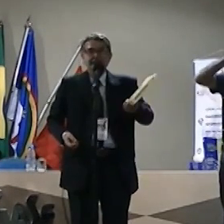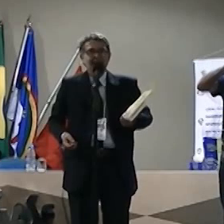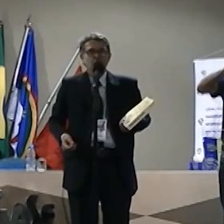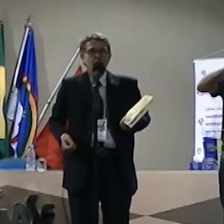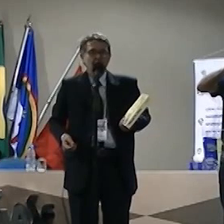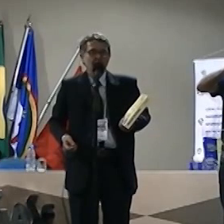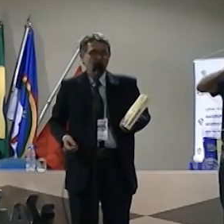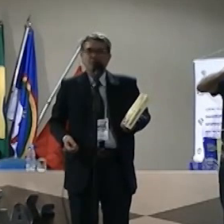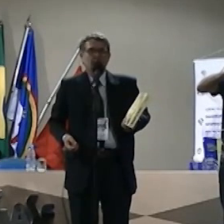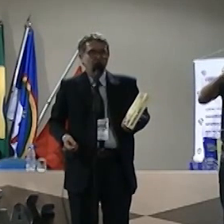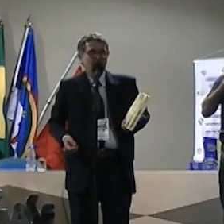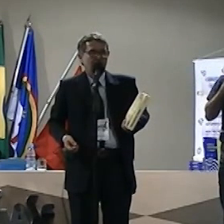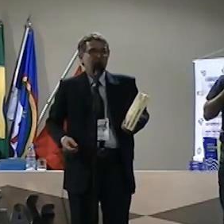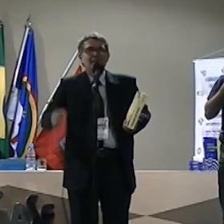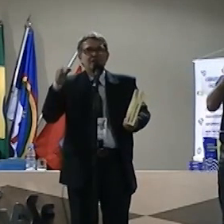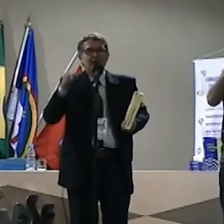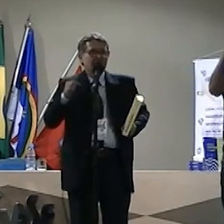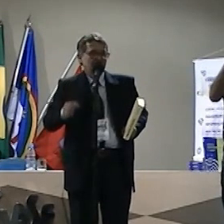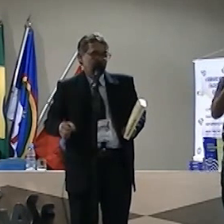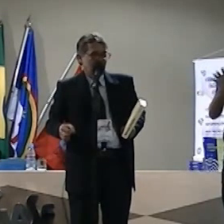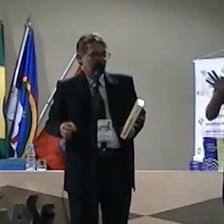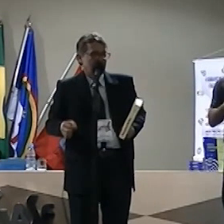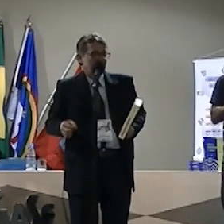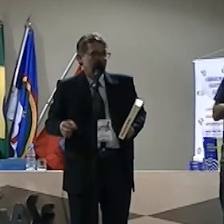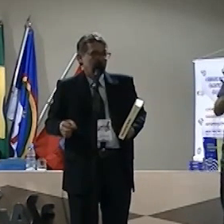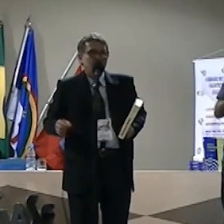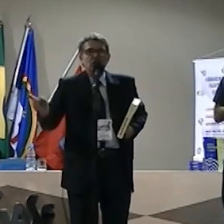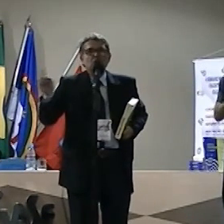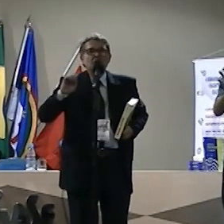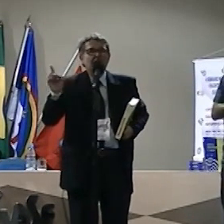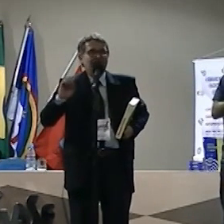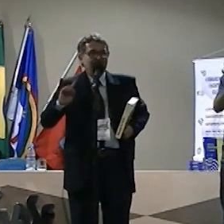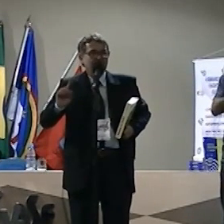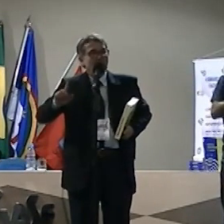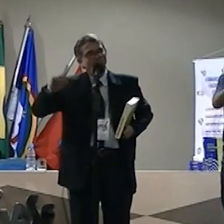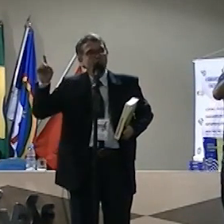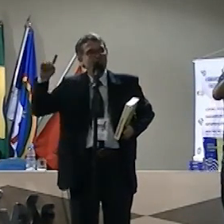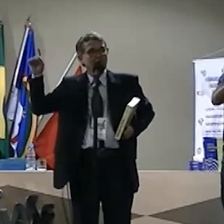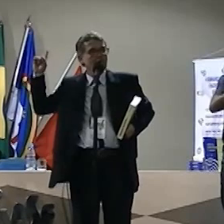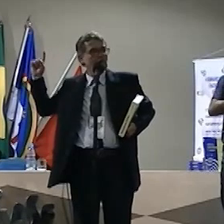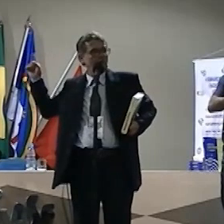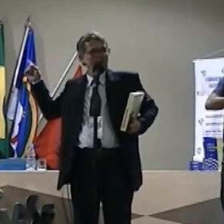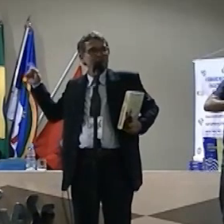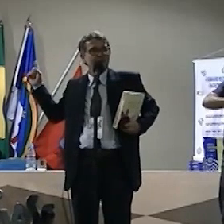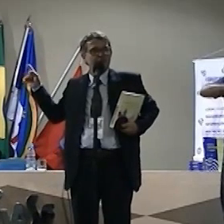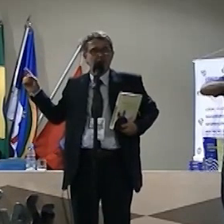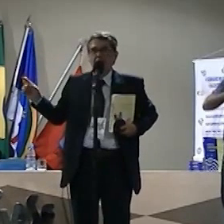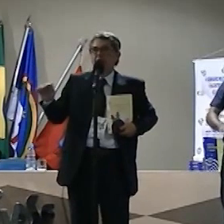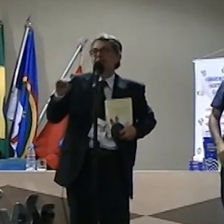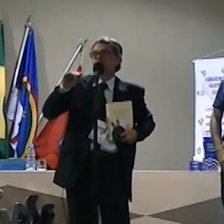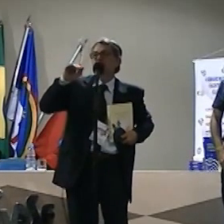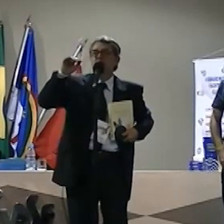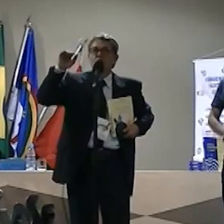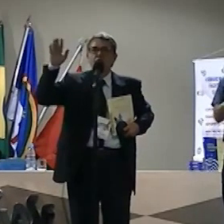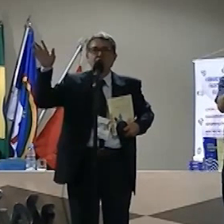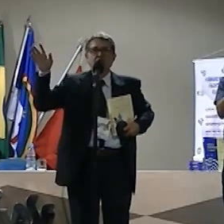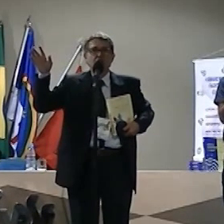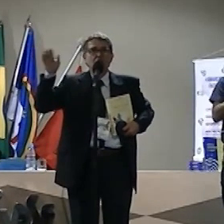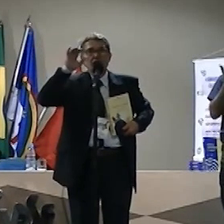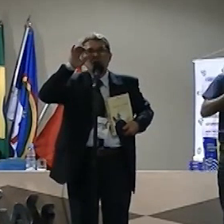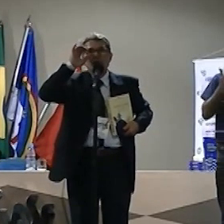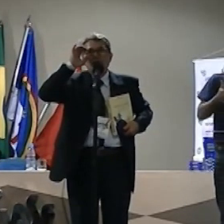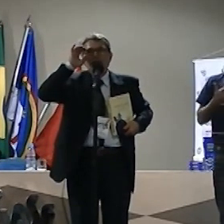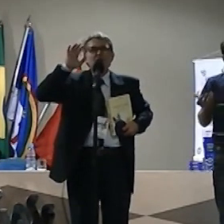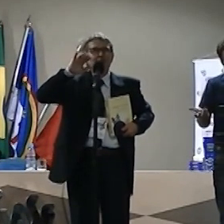surda. Está tudo aqui? Não, não está. Mas garanto a vocês que não tem nada, como tem muitos outros livros aí. Criança surda é igual ao